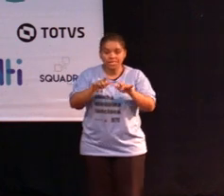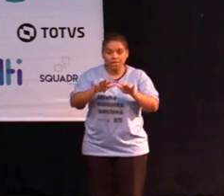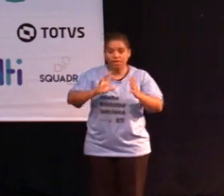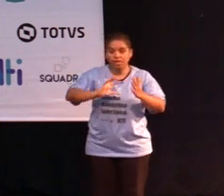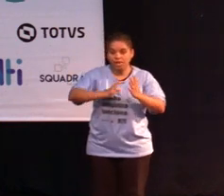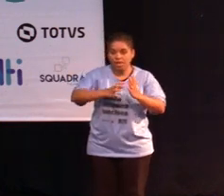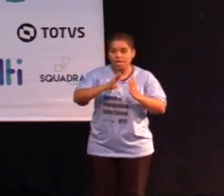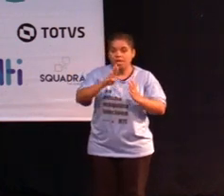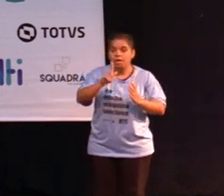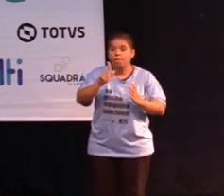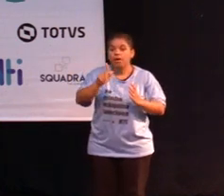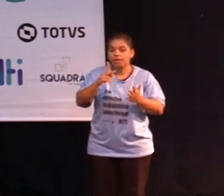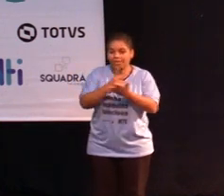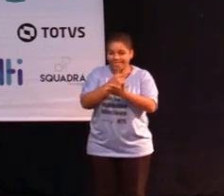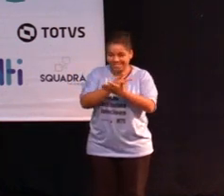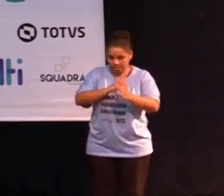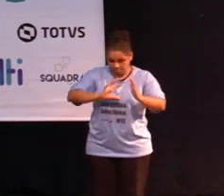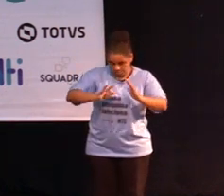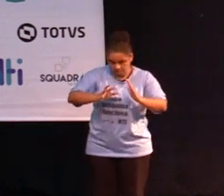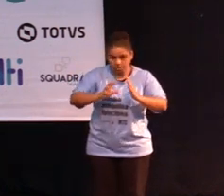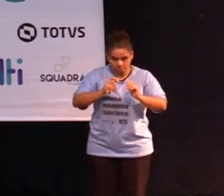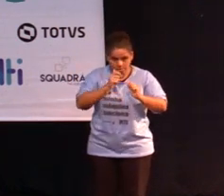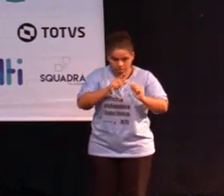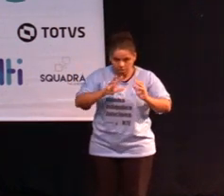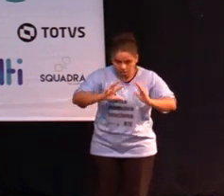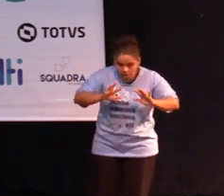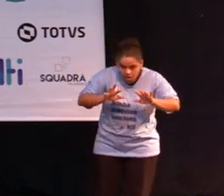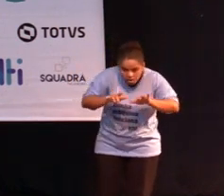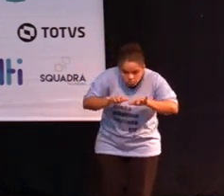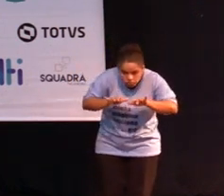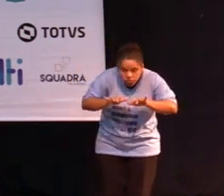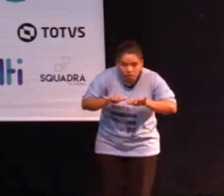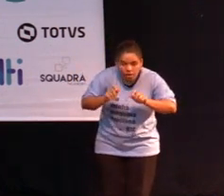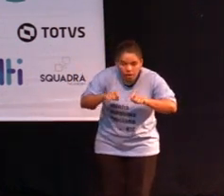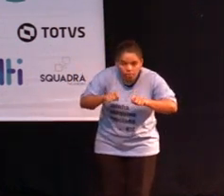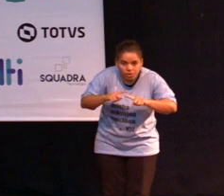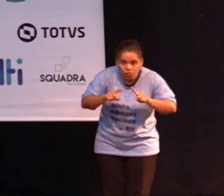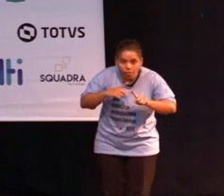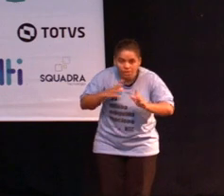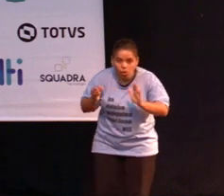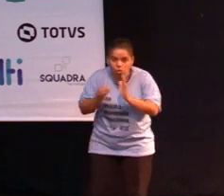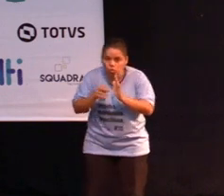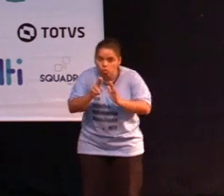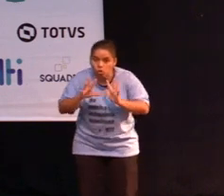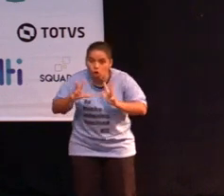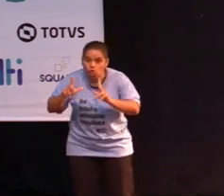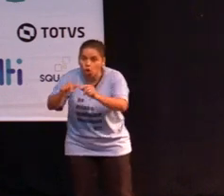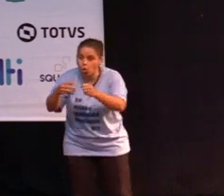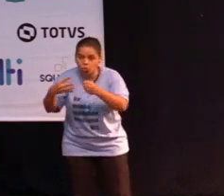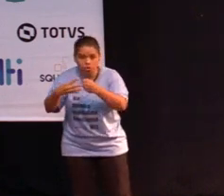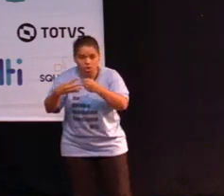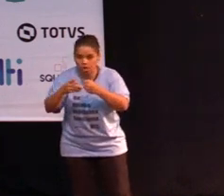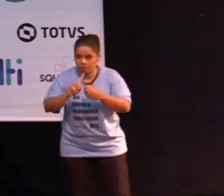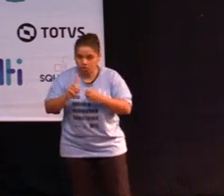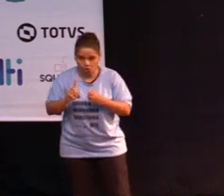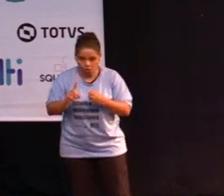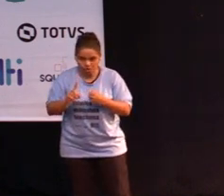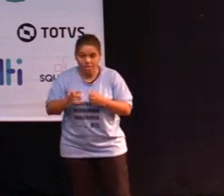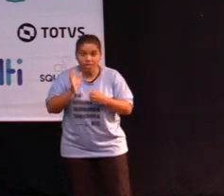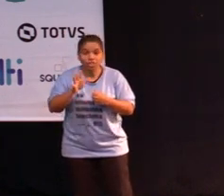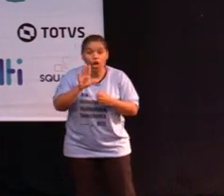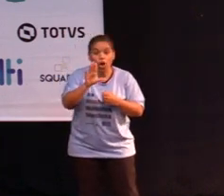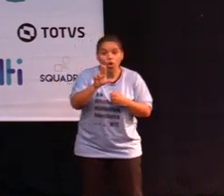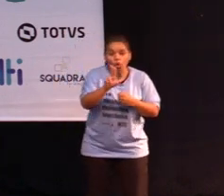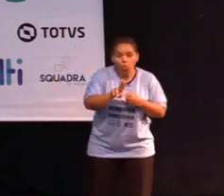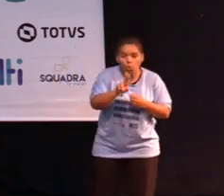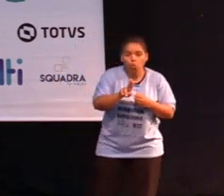que na verdade eu não aplico isso em todos os servidores a então como eu uso já o modelo de cloud o que é que